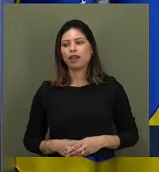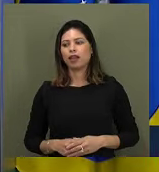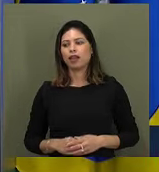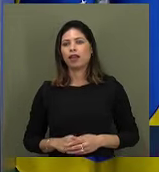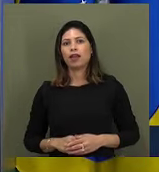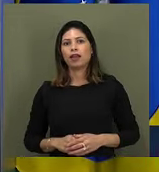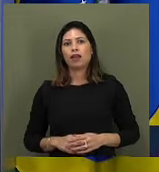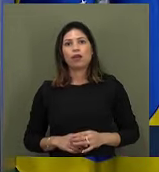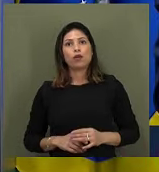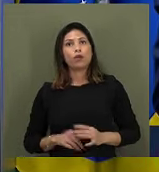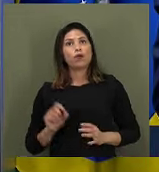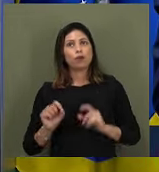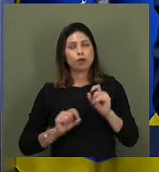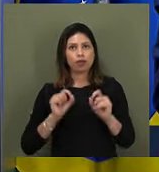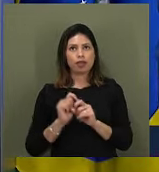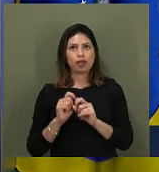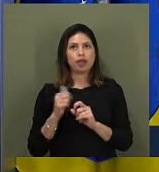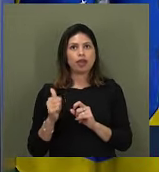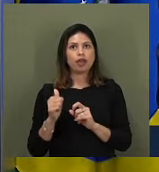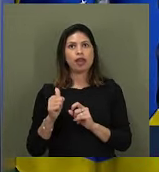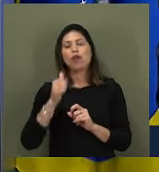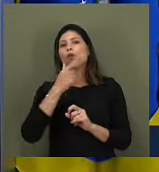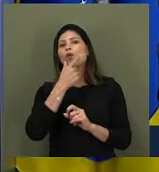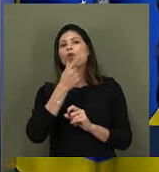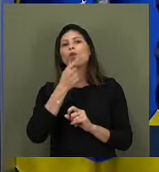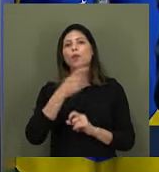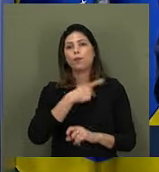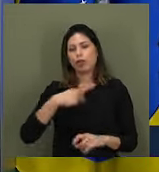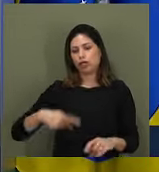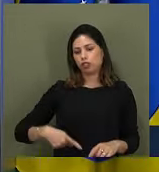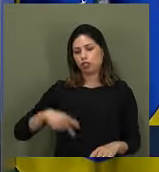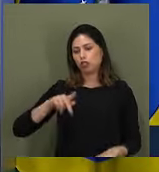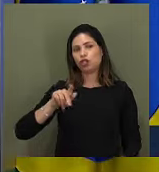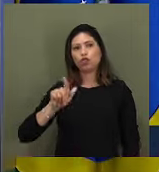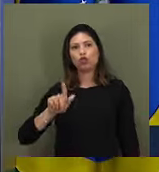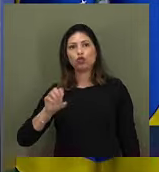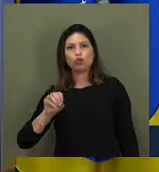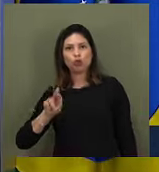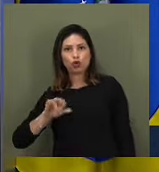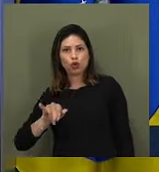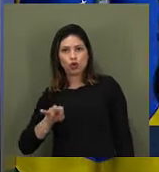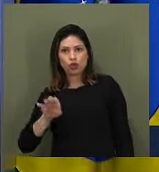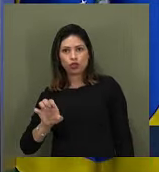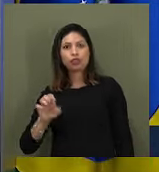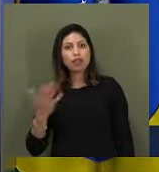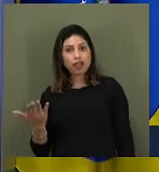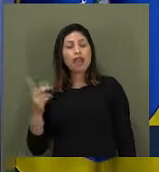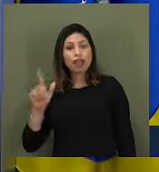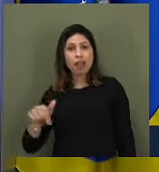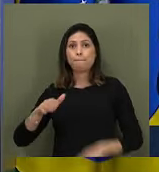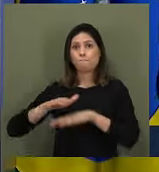uma das mais sólidas democracias do mundo George wason disse há mais de 200 anos a idade dessa nossa